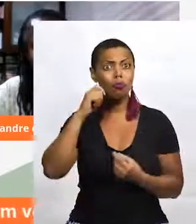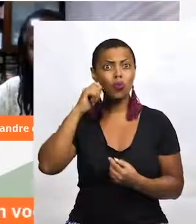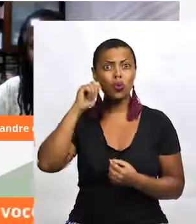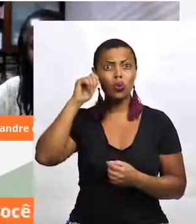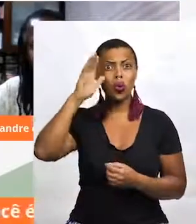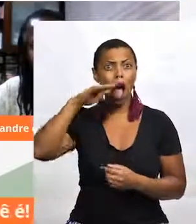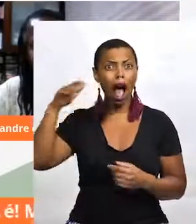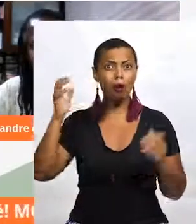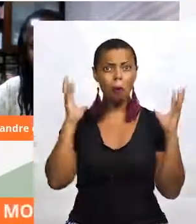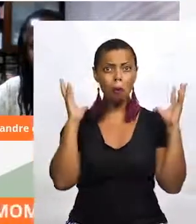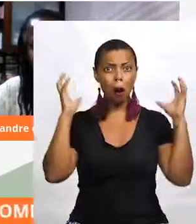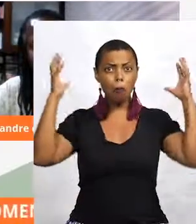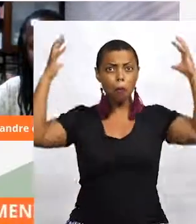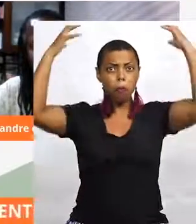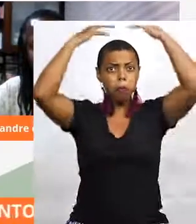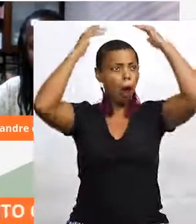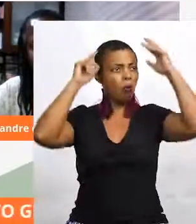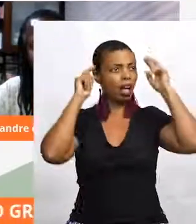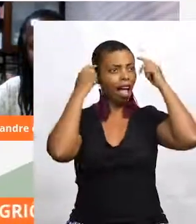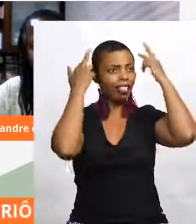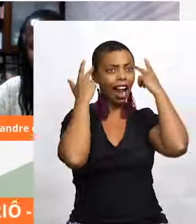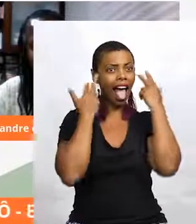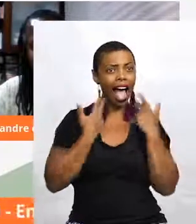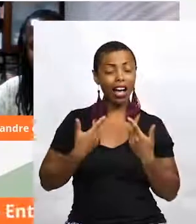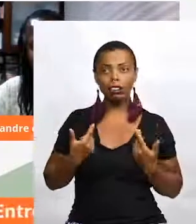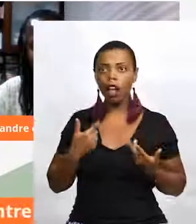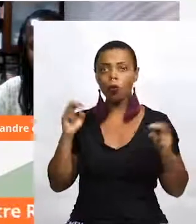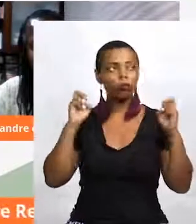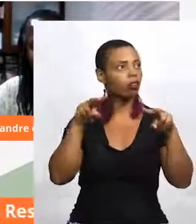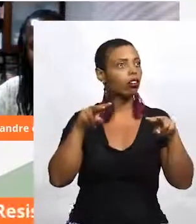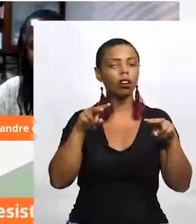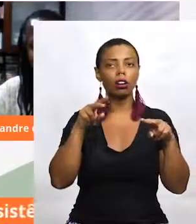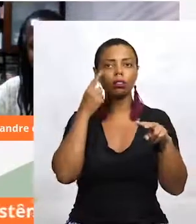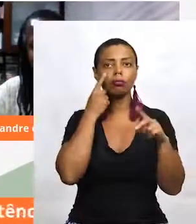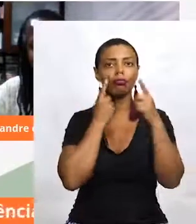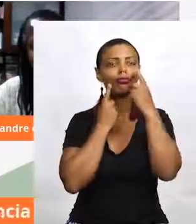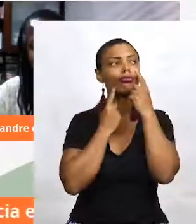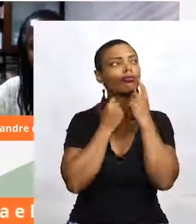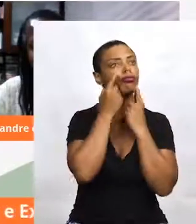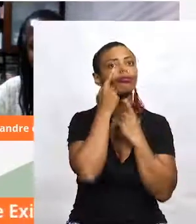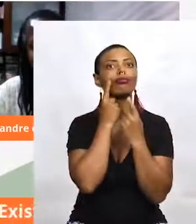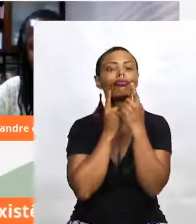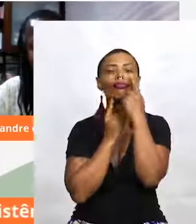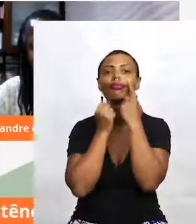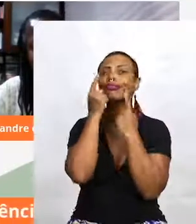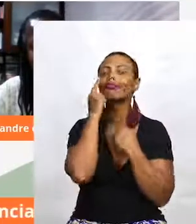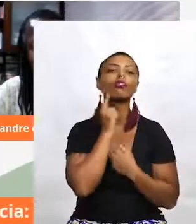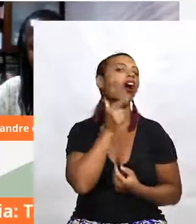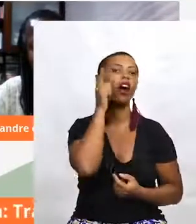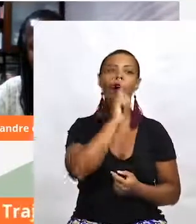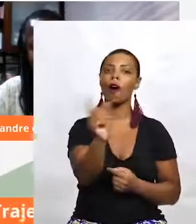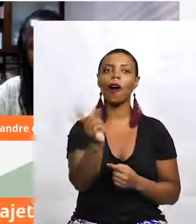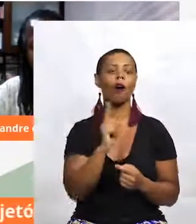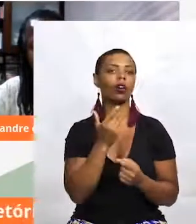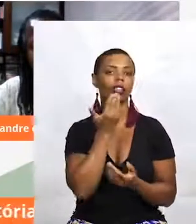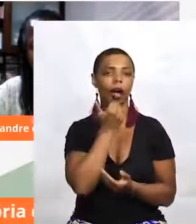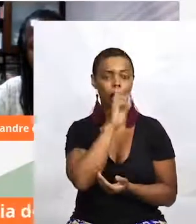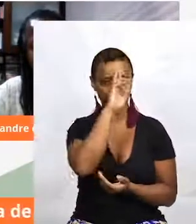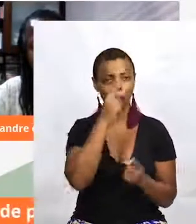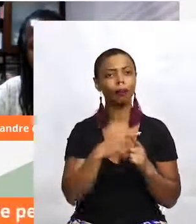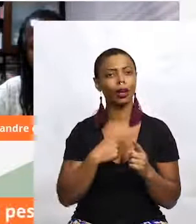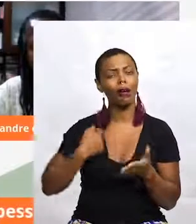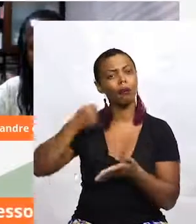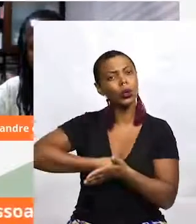e trança, e eu chorei, eu não consegui almoçar, não consegui, porque era tão, foi uma luta tão longa, e eu fui